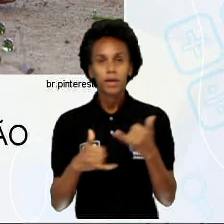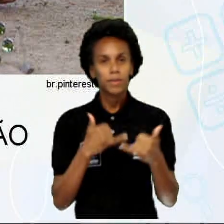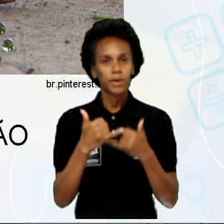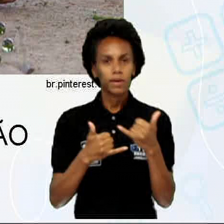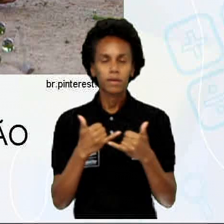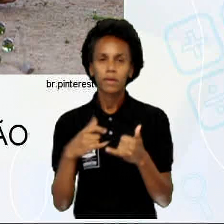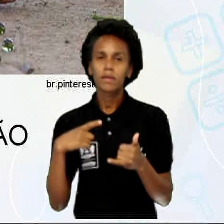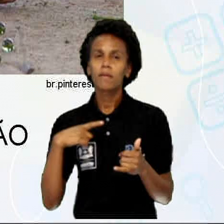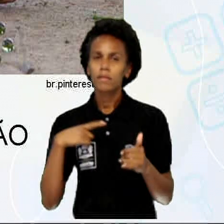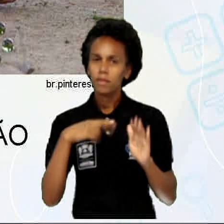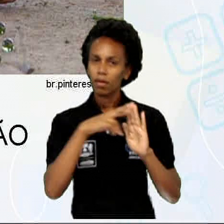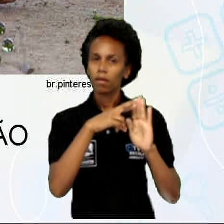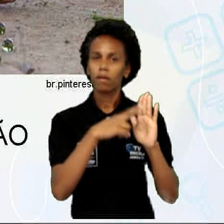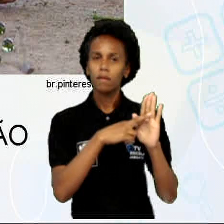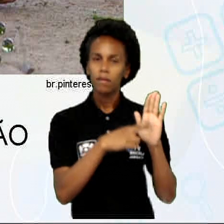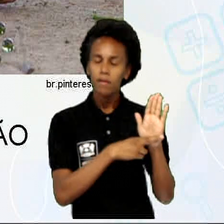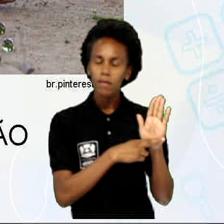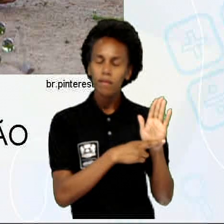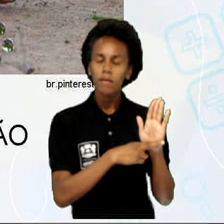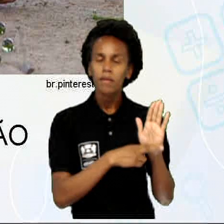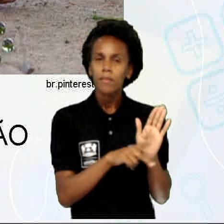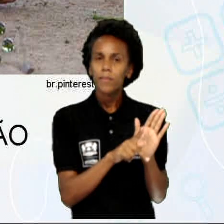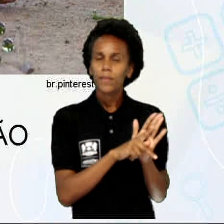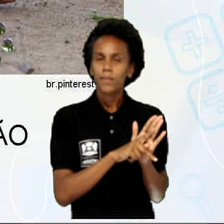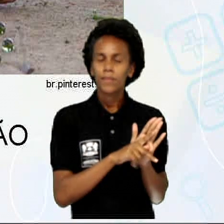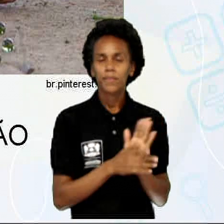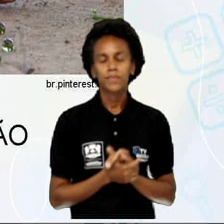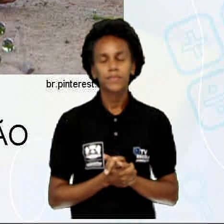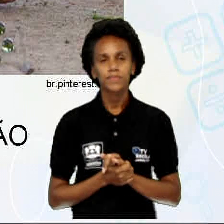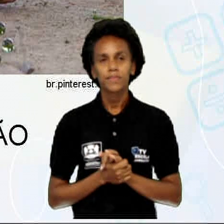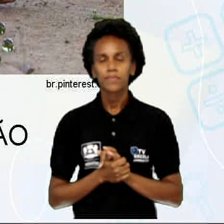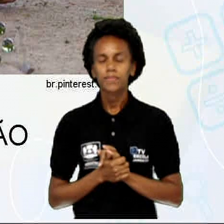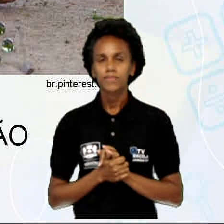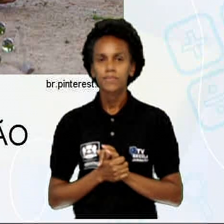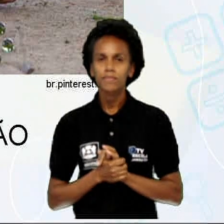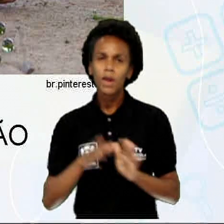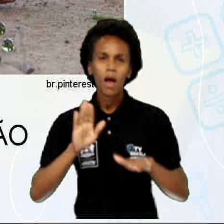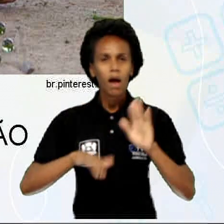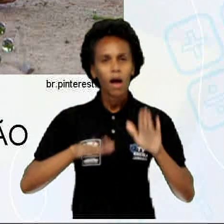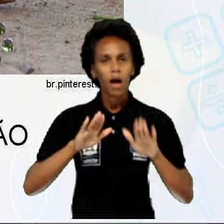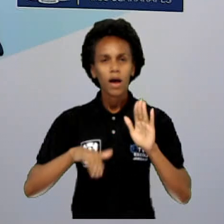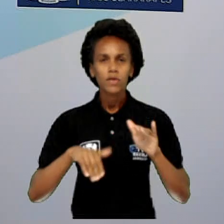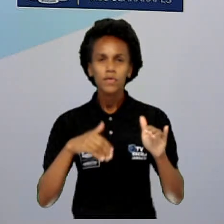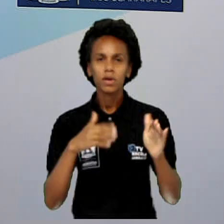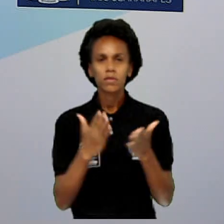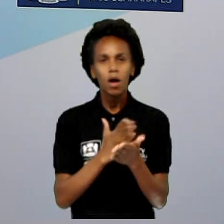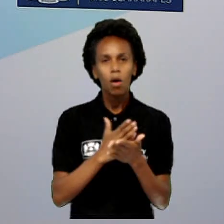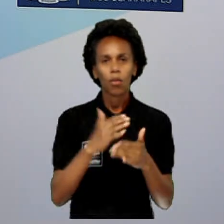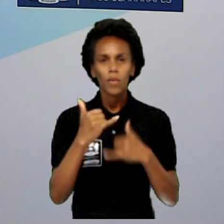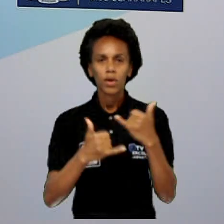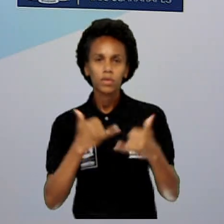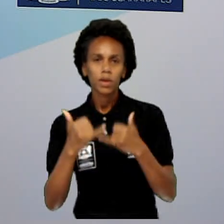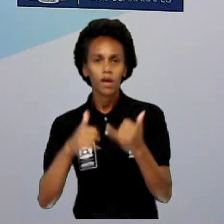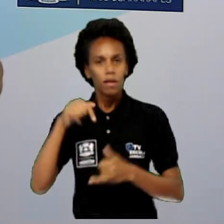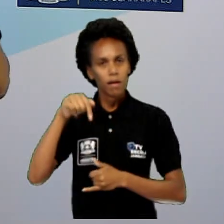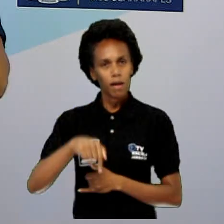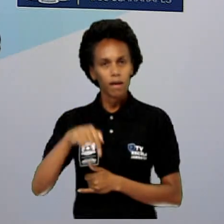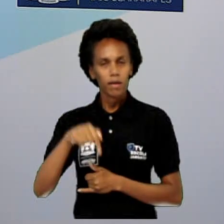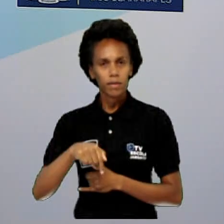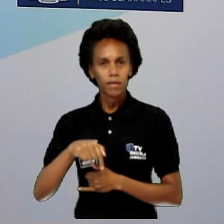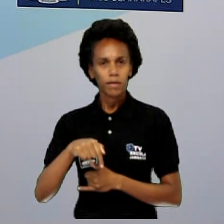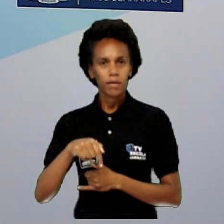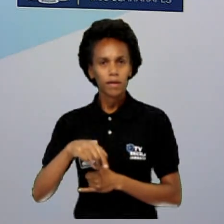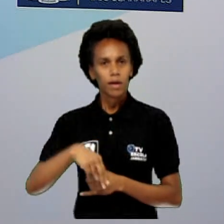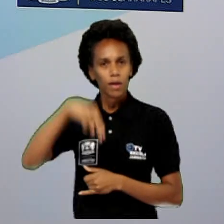gente brinca aqui no Nordeste tem regras diferentes da mesma brincadeira, ou a brincadeira adaptada